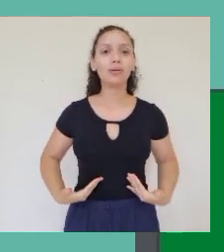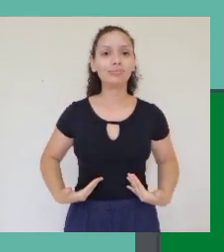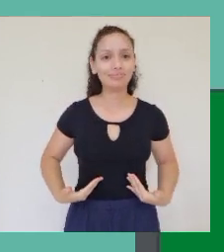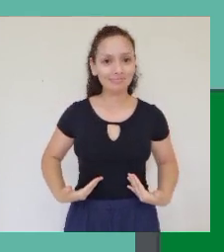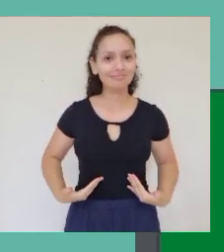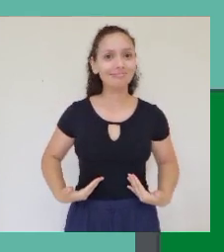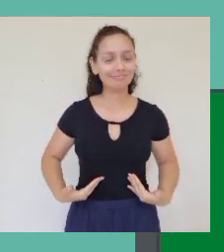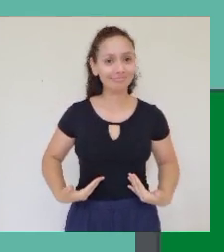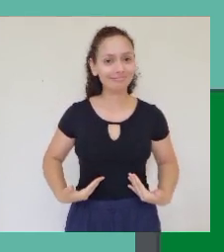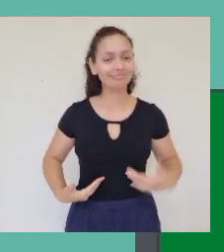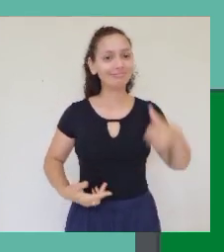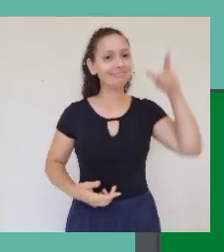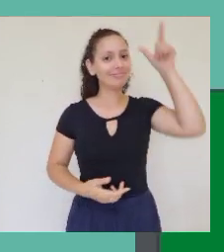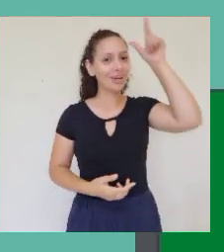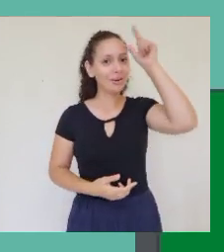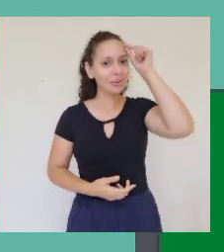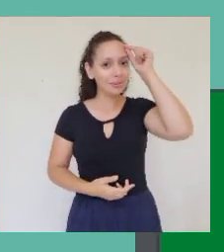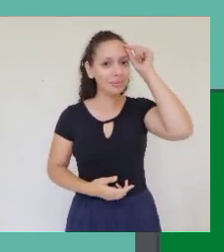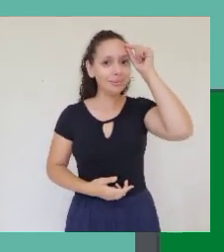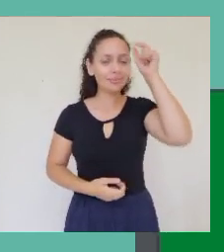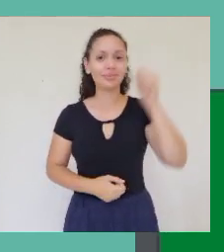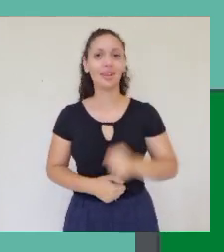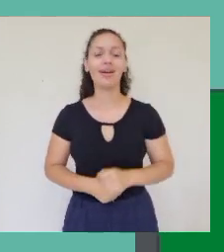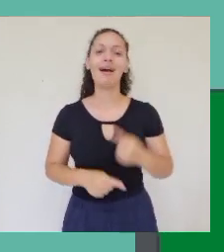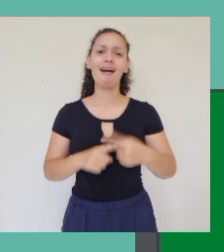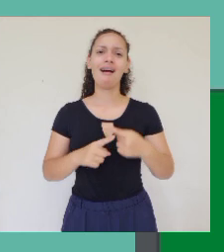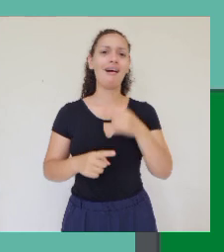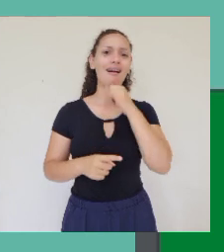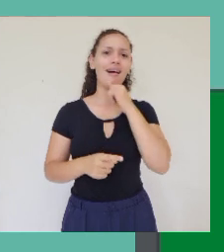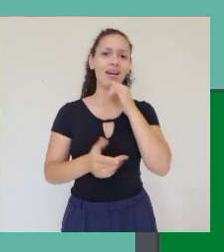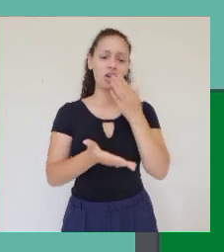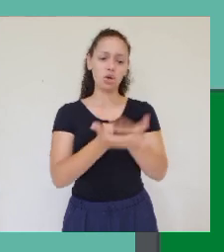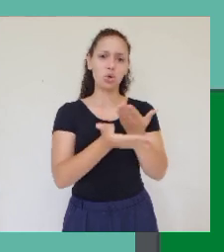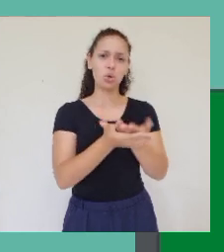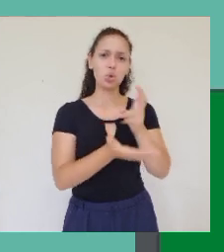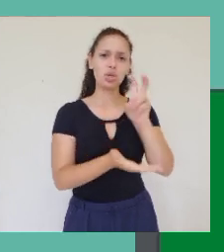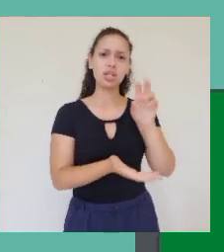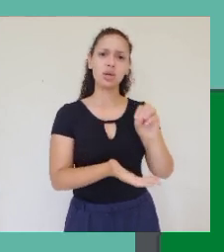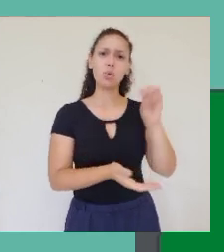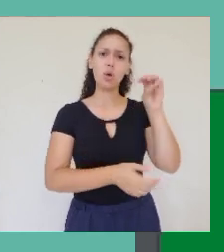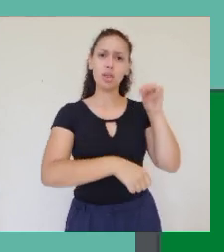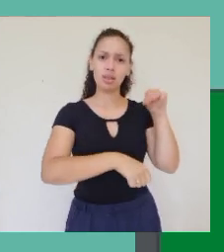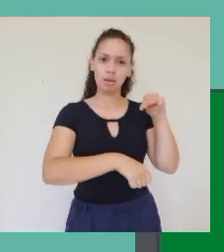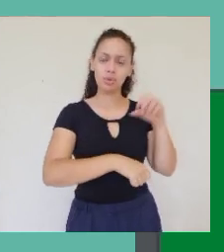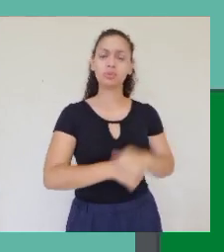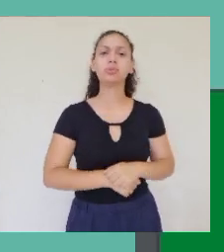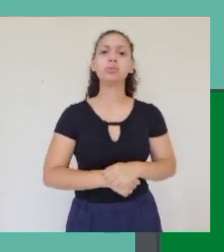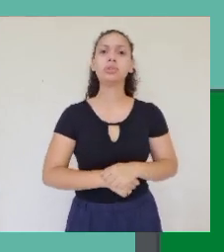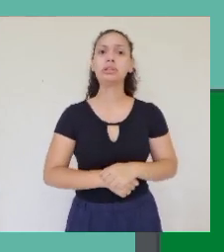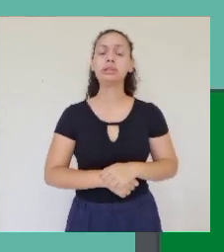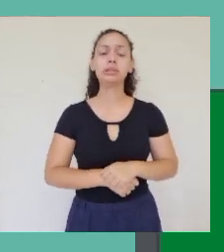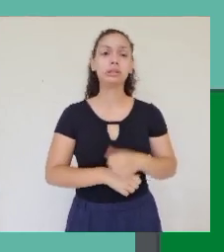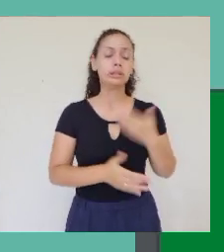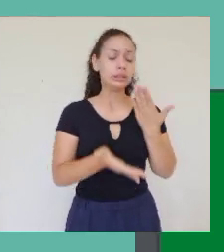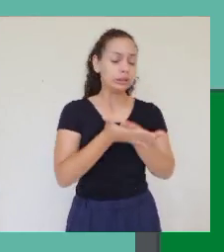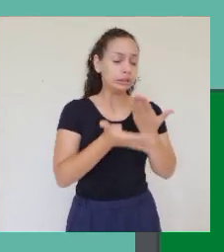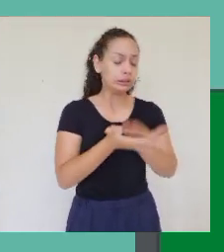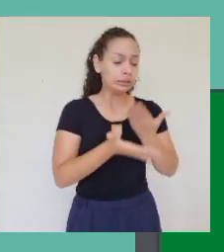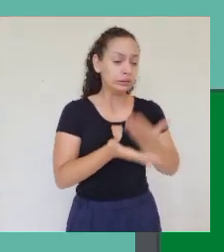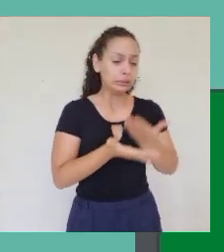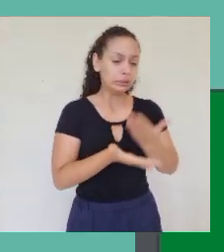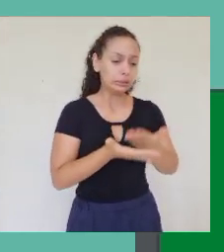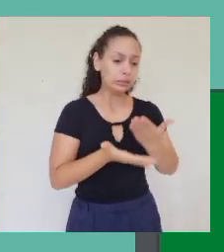está 50 minutos aqui estudando, você já mudou totalmente a sua postura e você não consegue perceber, porque já é um hábito